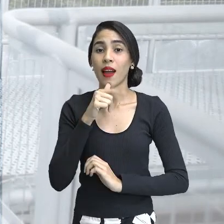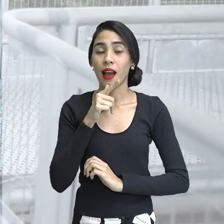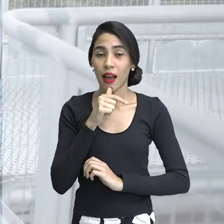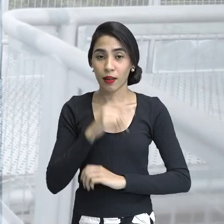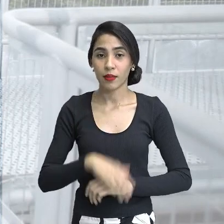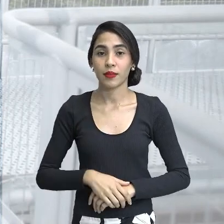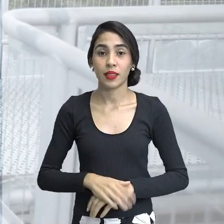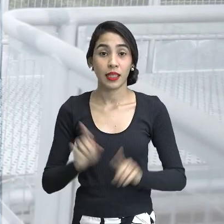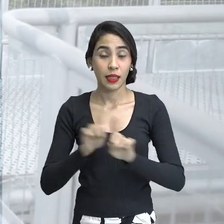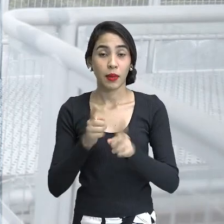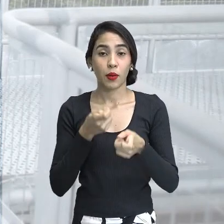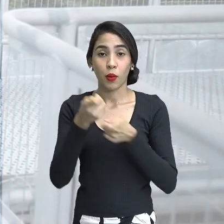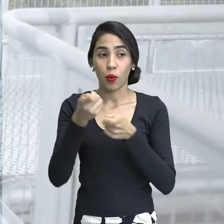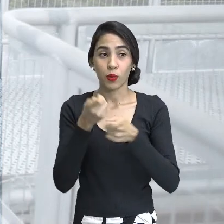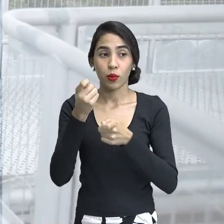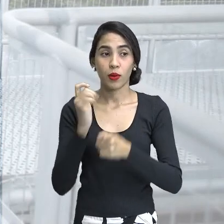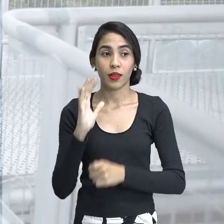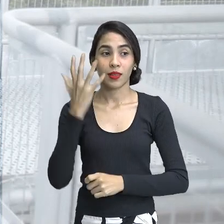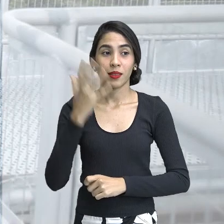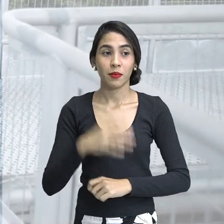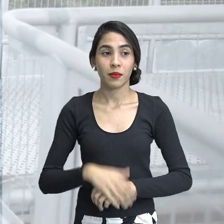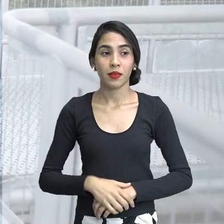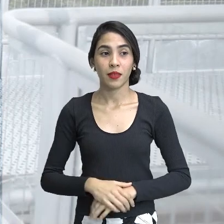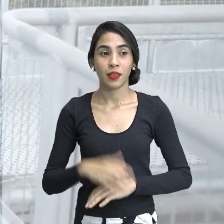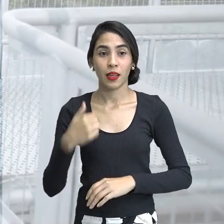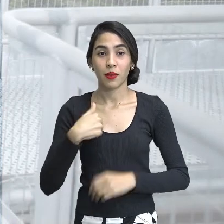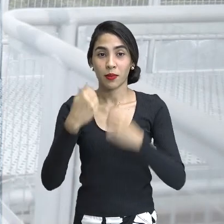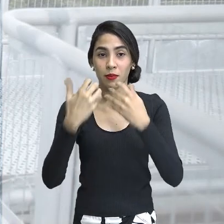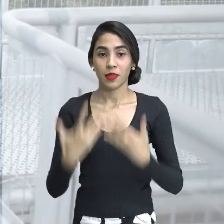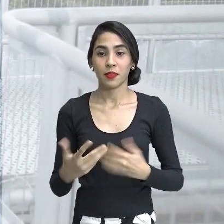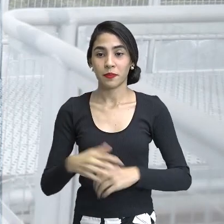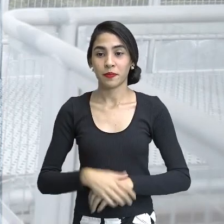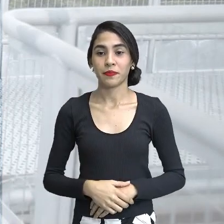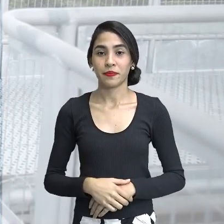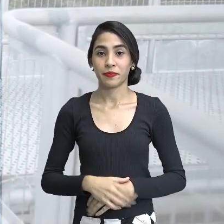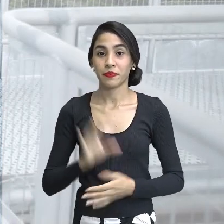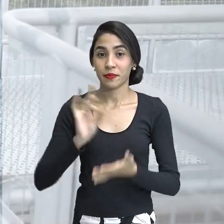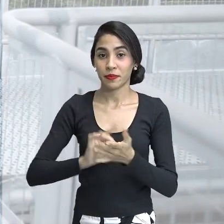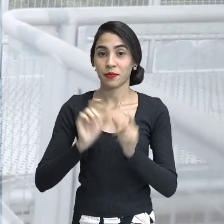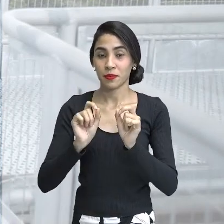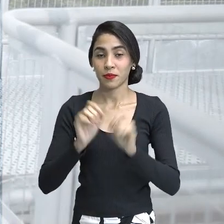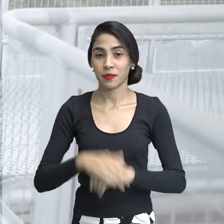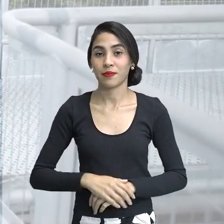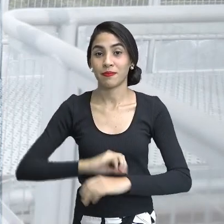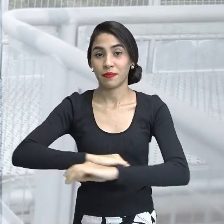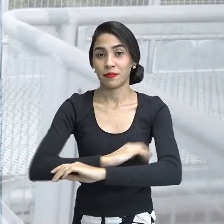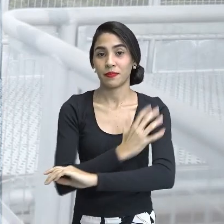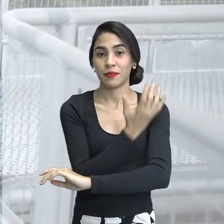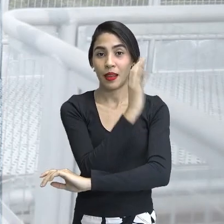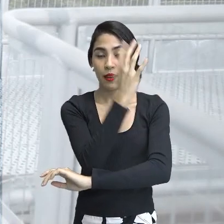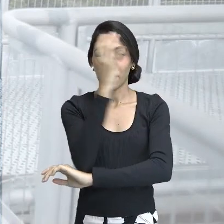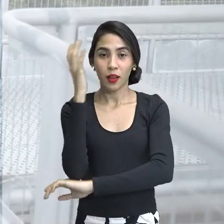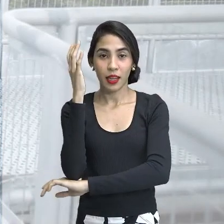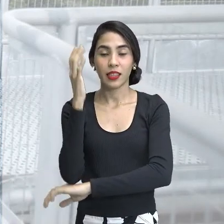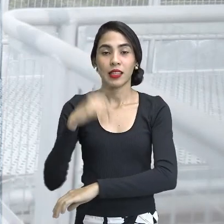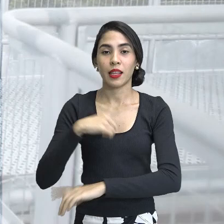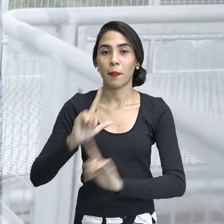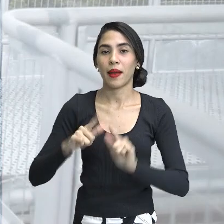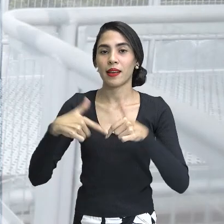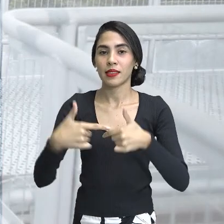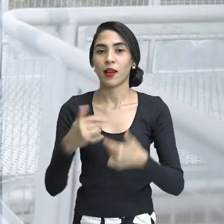né? E também no controle do clima. Então, professor, eu vou falar aqui com toda certeza que a floresta, ela atua como